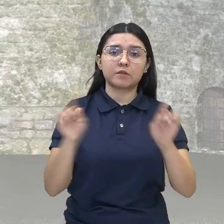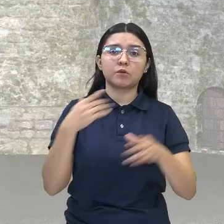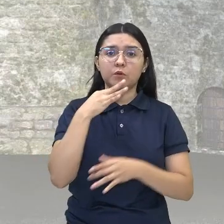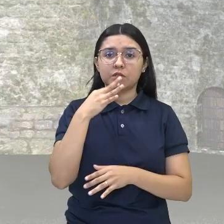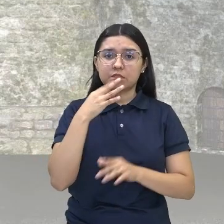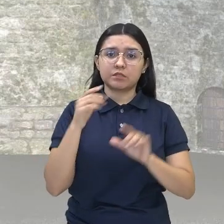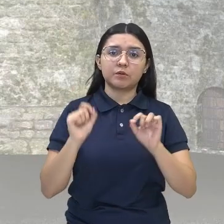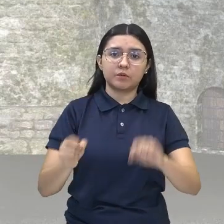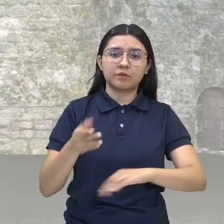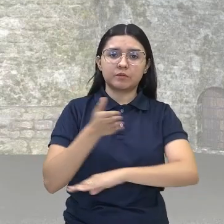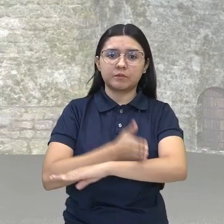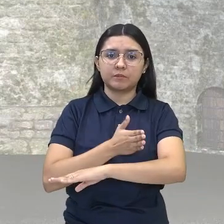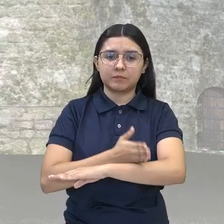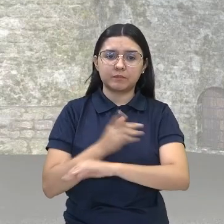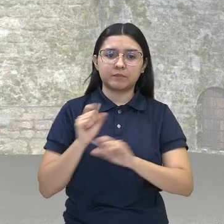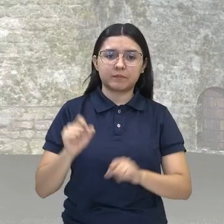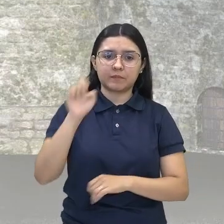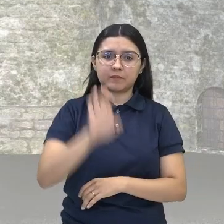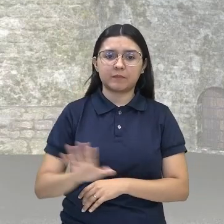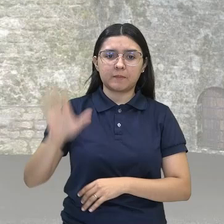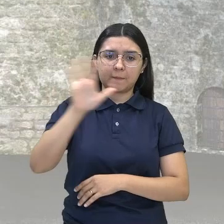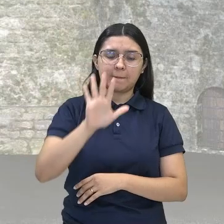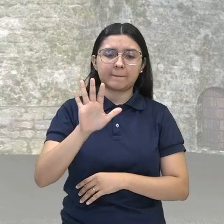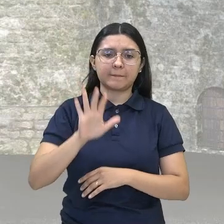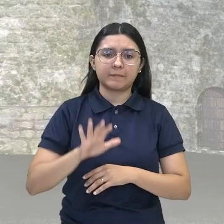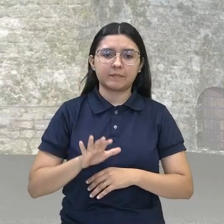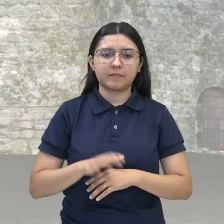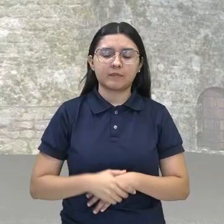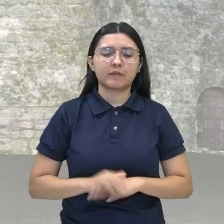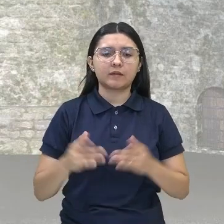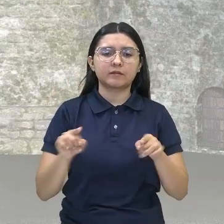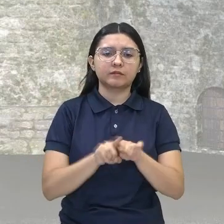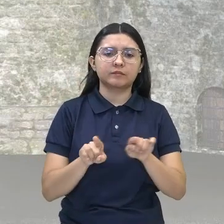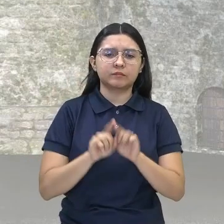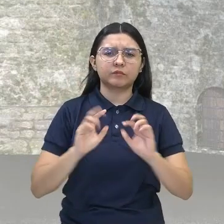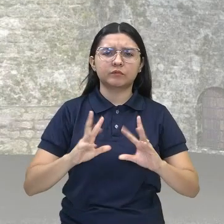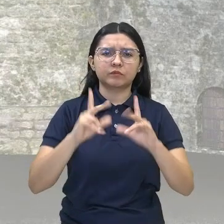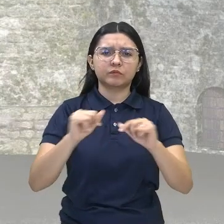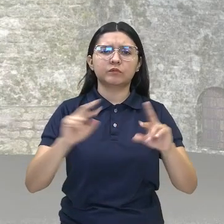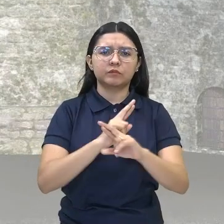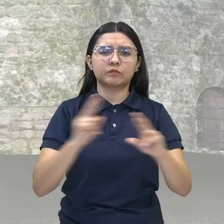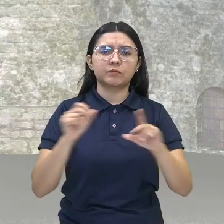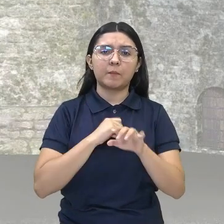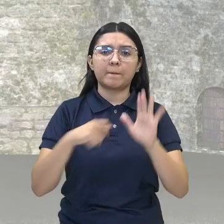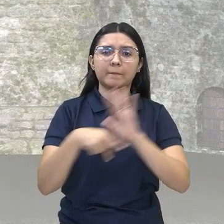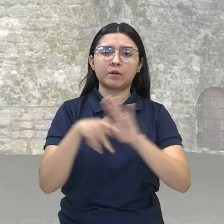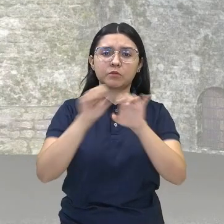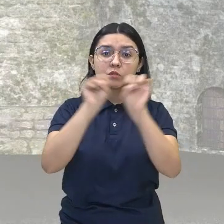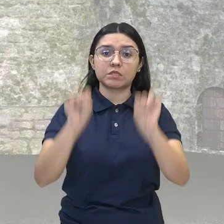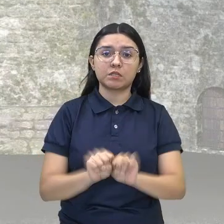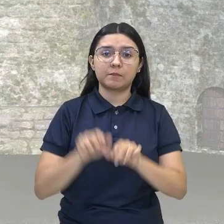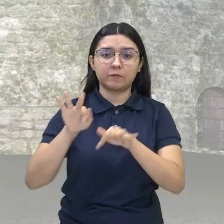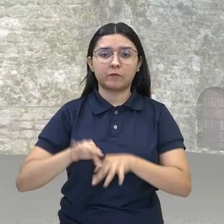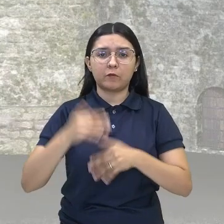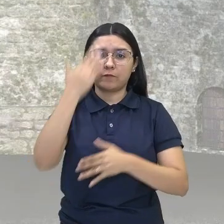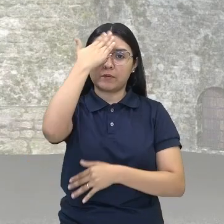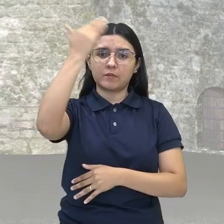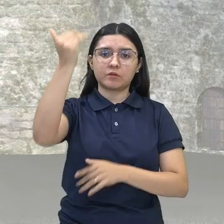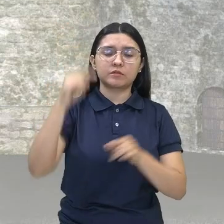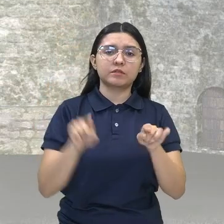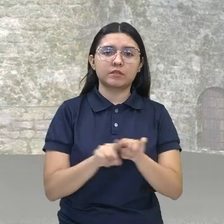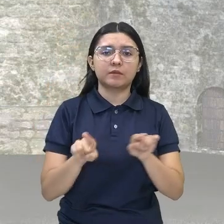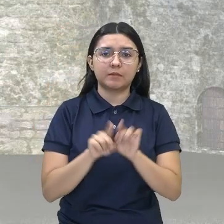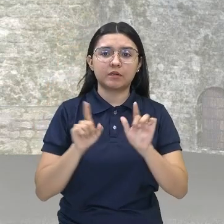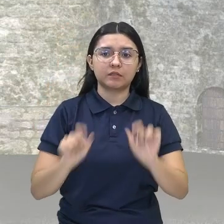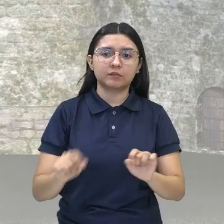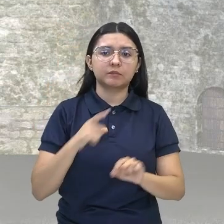Idade Média da Europa Central e todas as relações existentes no sistema feudal, que ficou bastante conhecido e